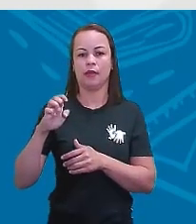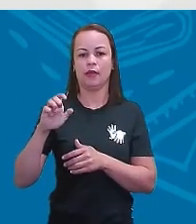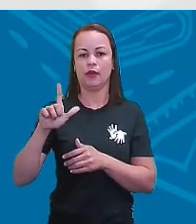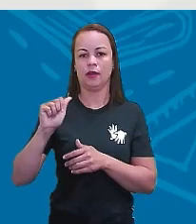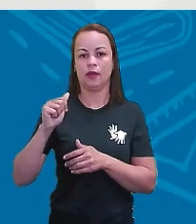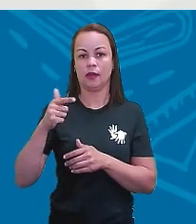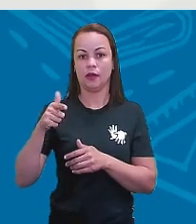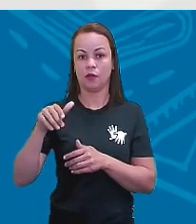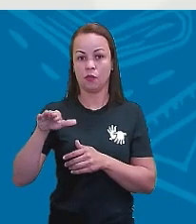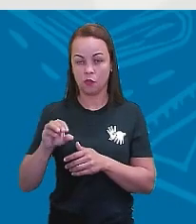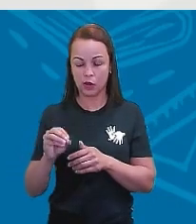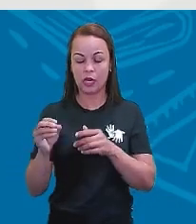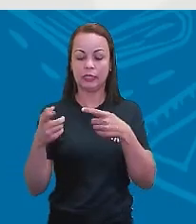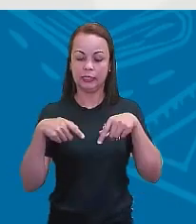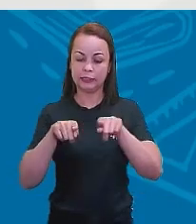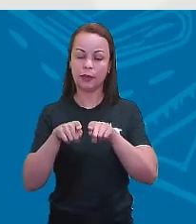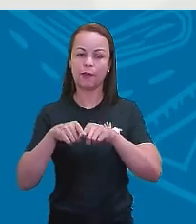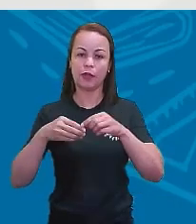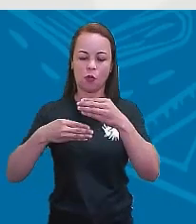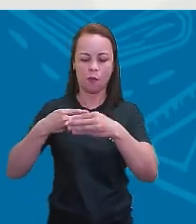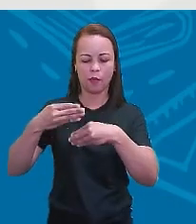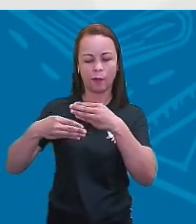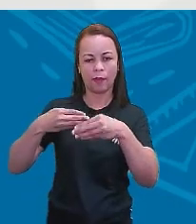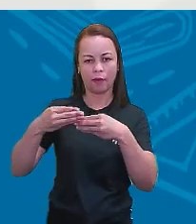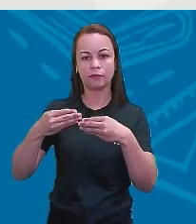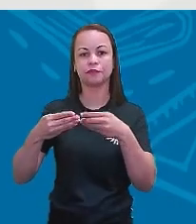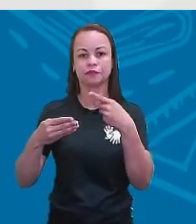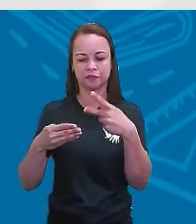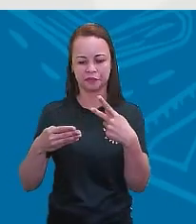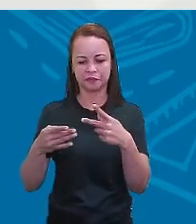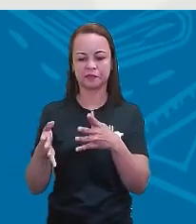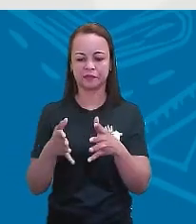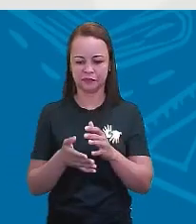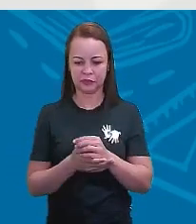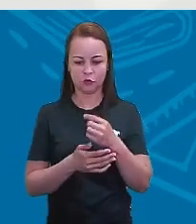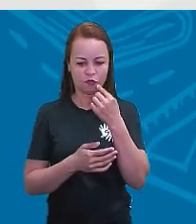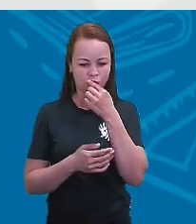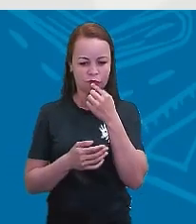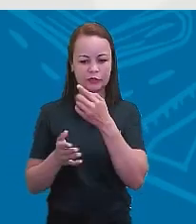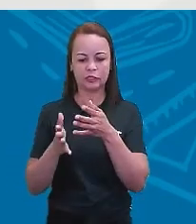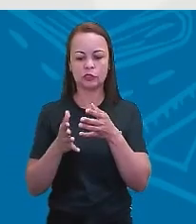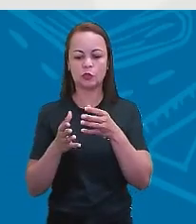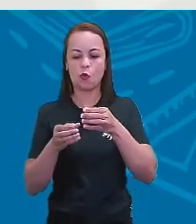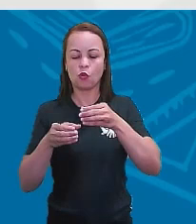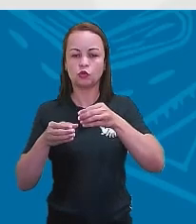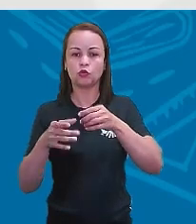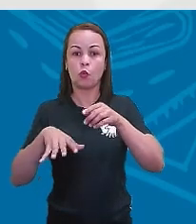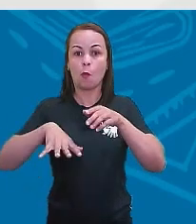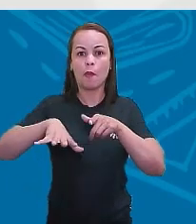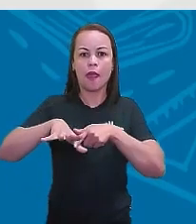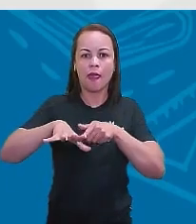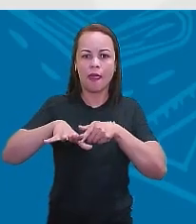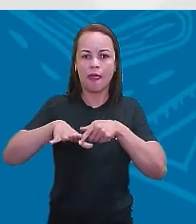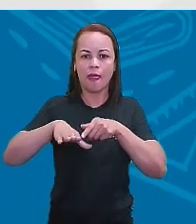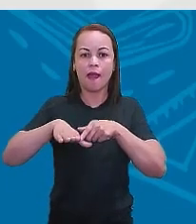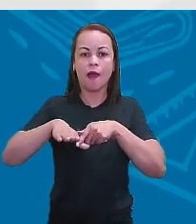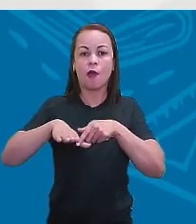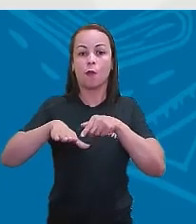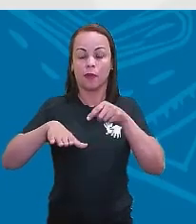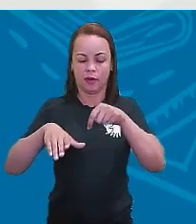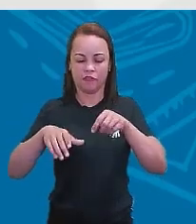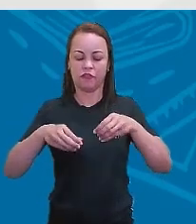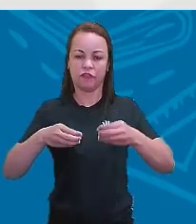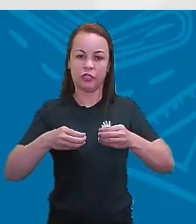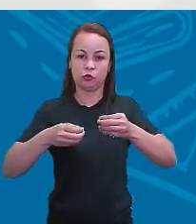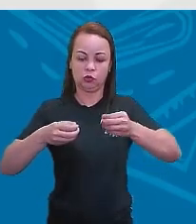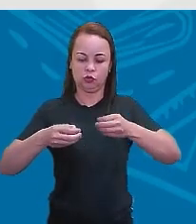de papel higiênico. Olha aí, os pezinhos dele foram feitos com rolinho de papel higiênico. E o corpinho, que é quadrado, foi feito com caixa de